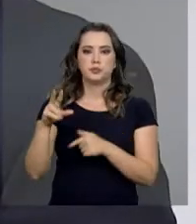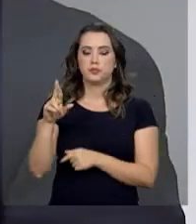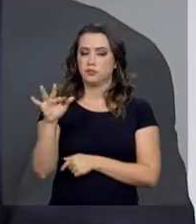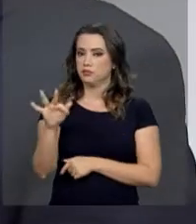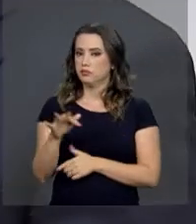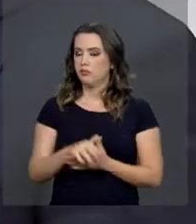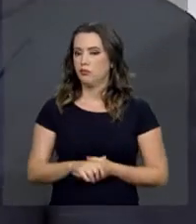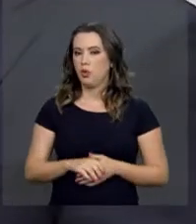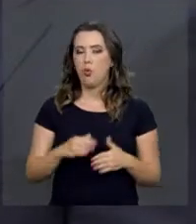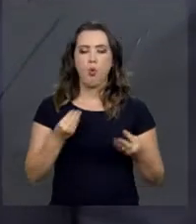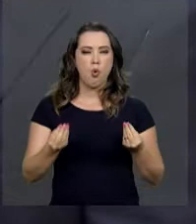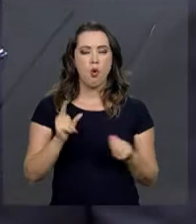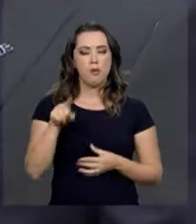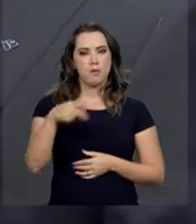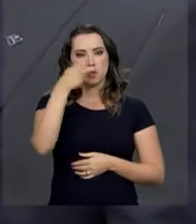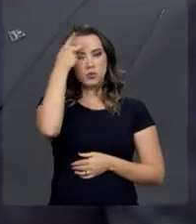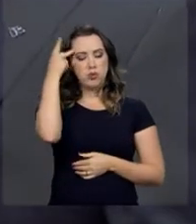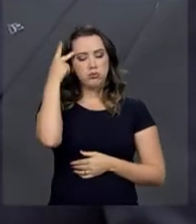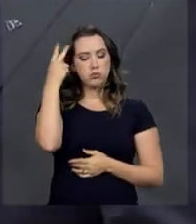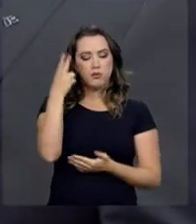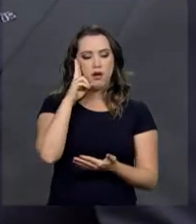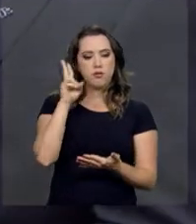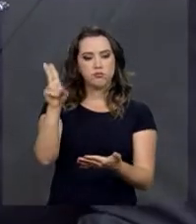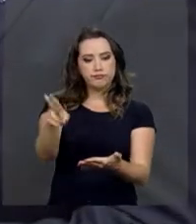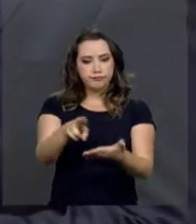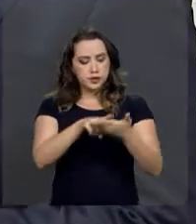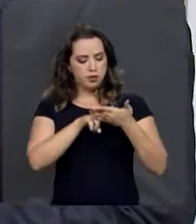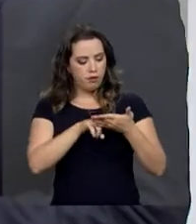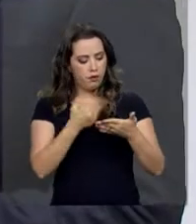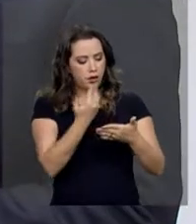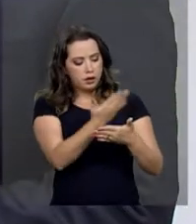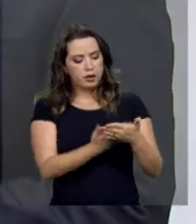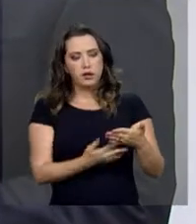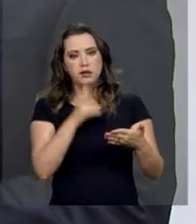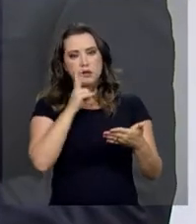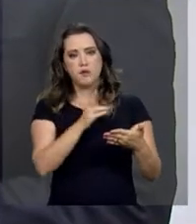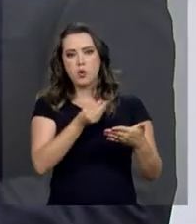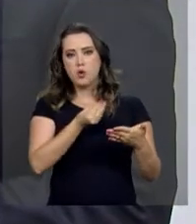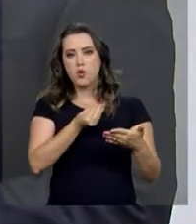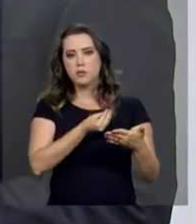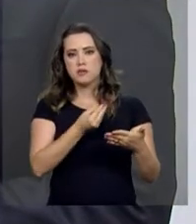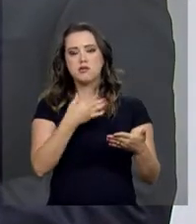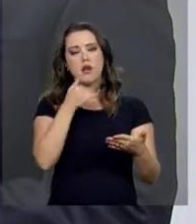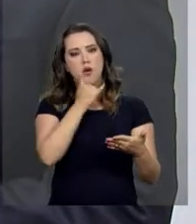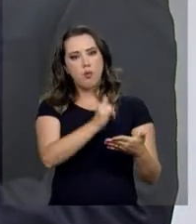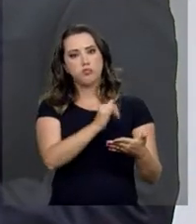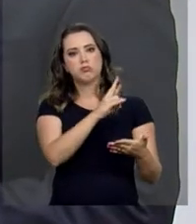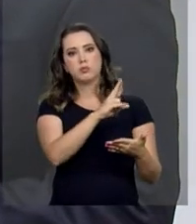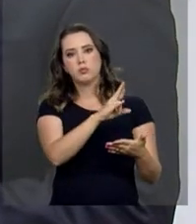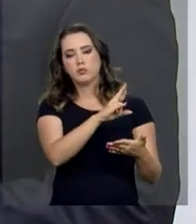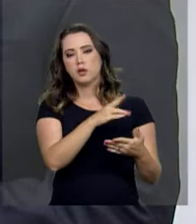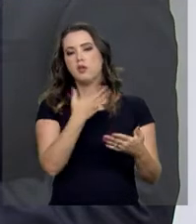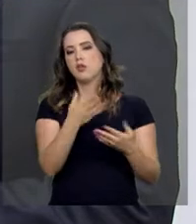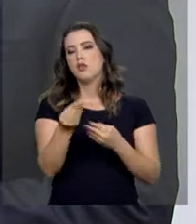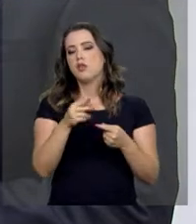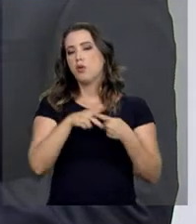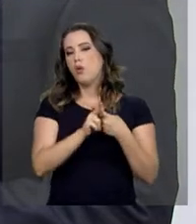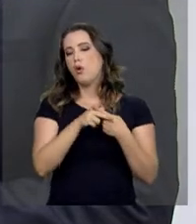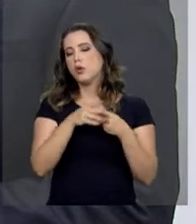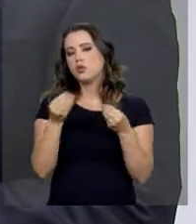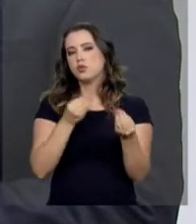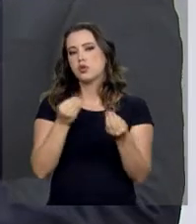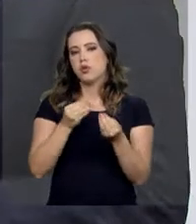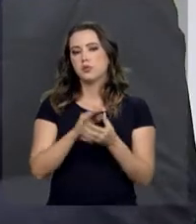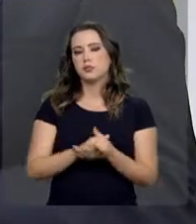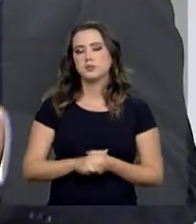como é que então a pessoa que vai receber essa carta ela pode saber a situação da declaração dela e aí fazer essa auto regularização que o senhor se